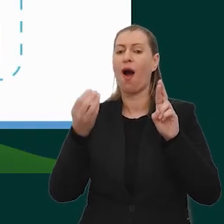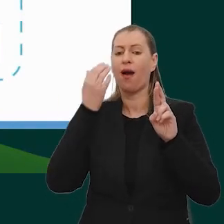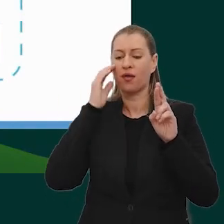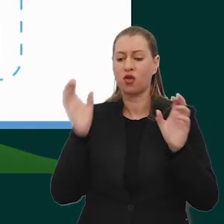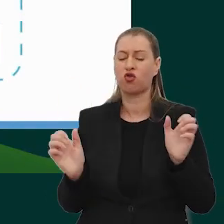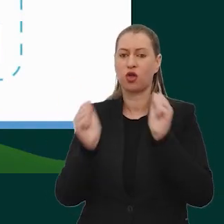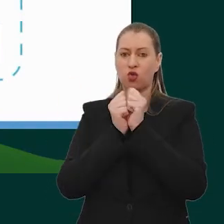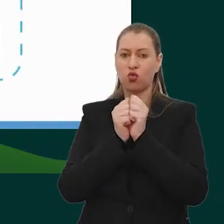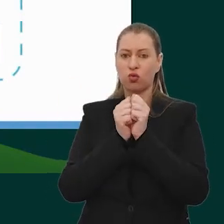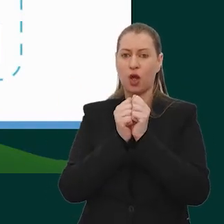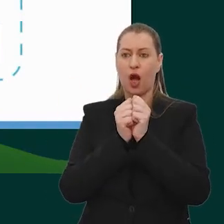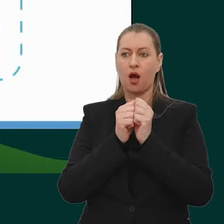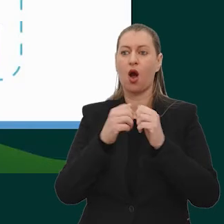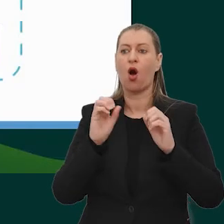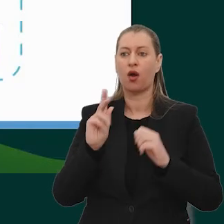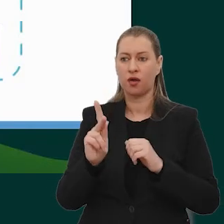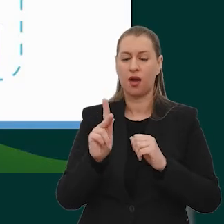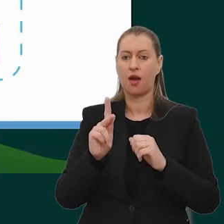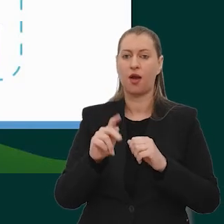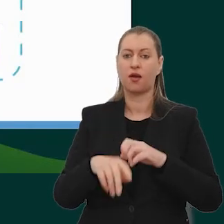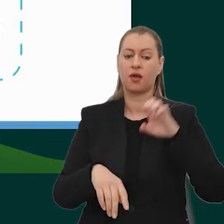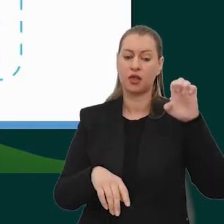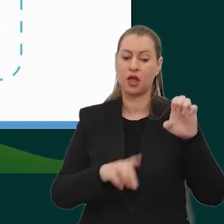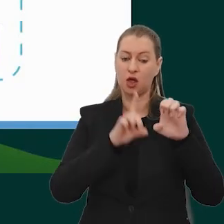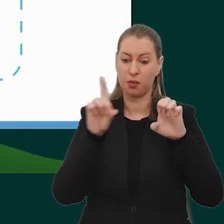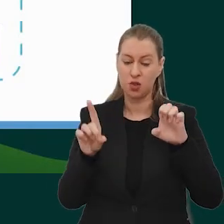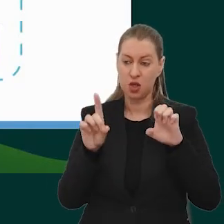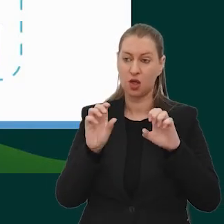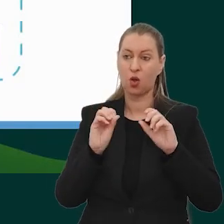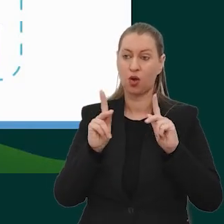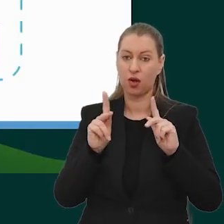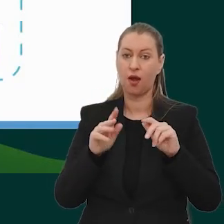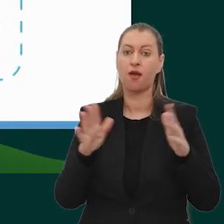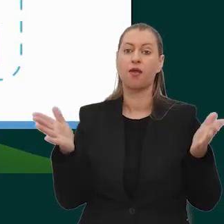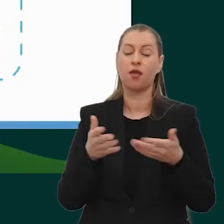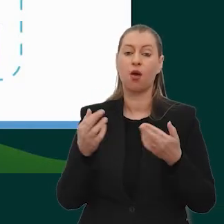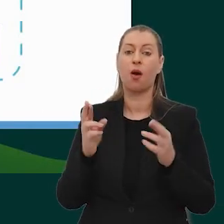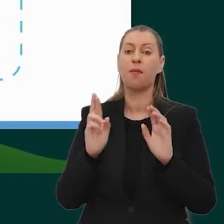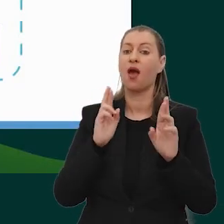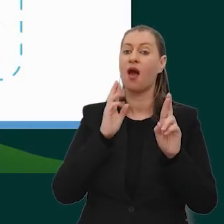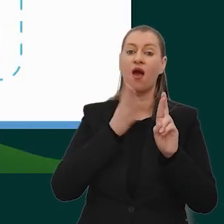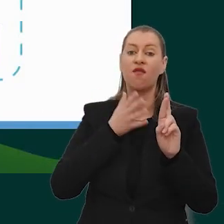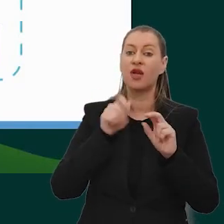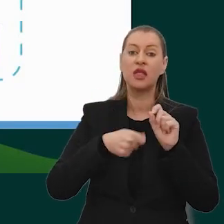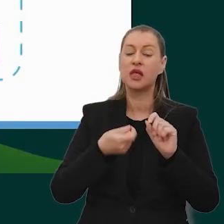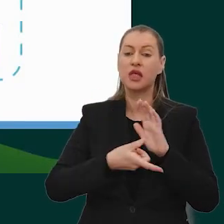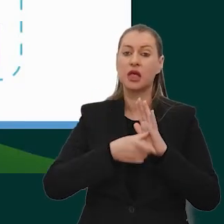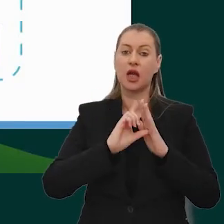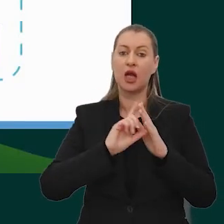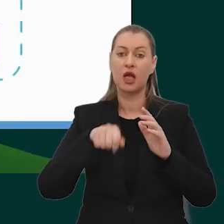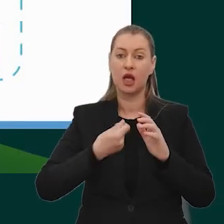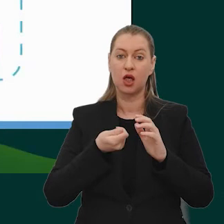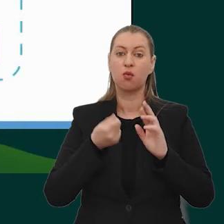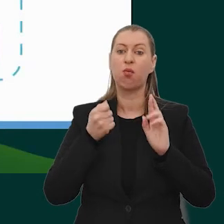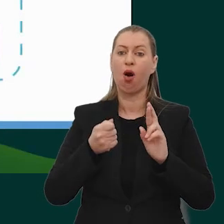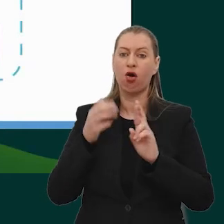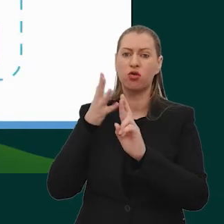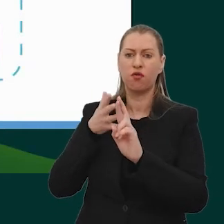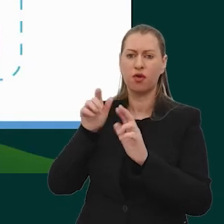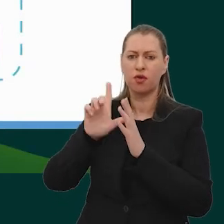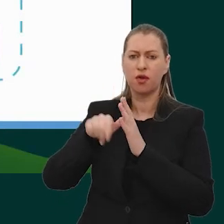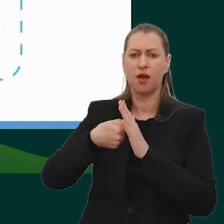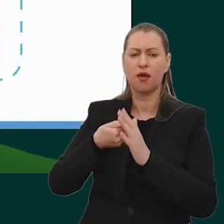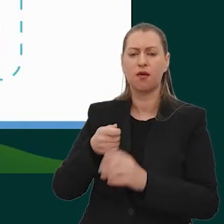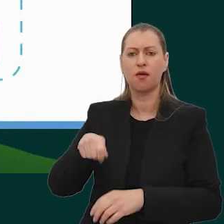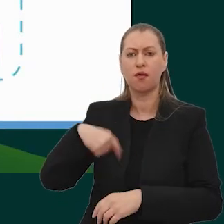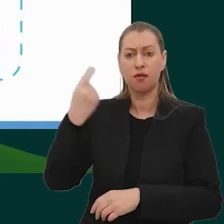dois. Mas, ok, da esquerda para a direita. Então, a minha referência ainda é quem vem antes pode se referenciar com quem vem